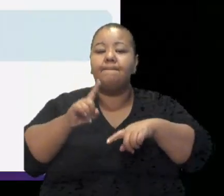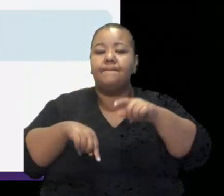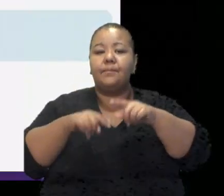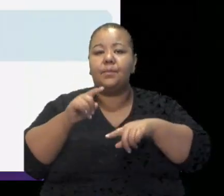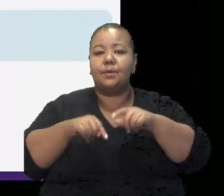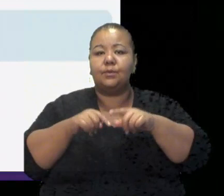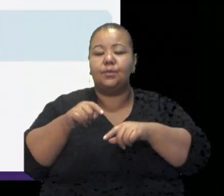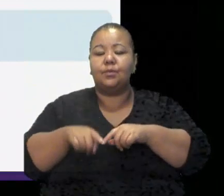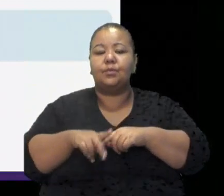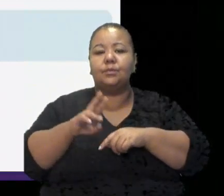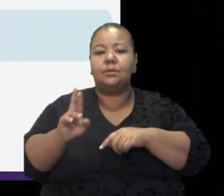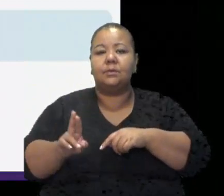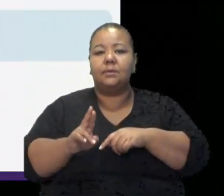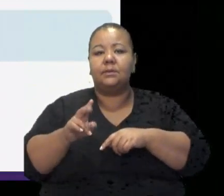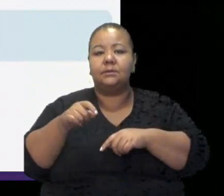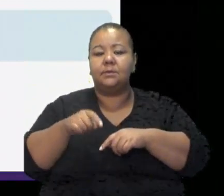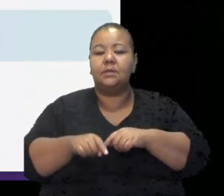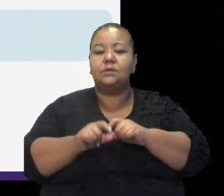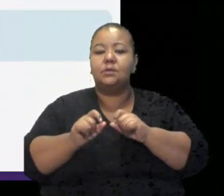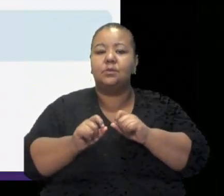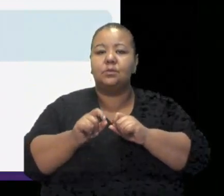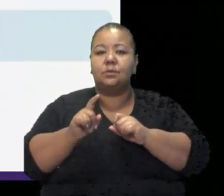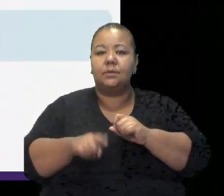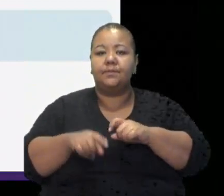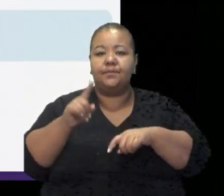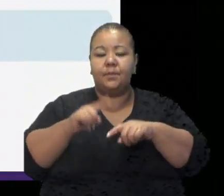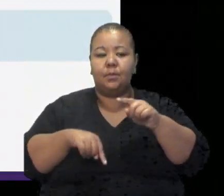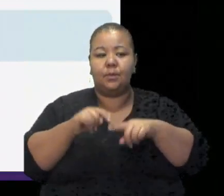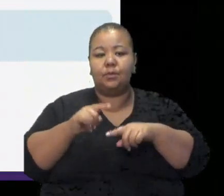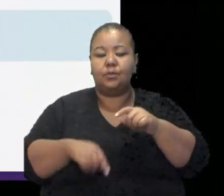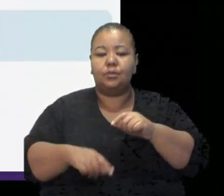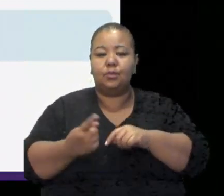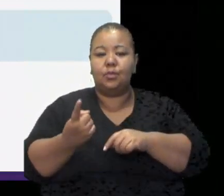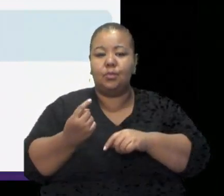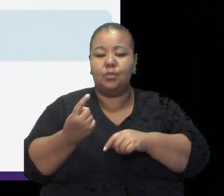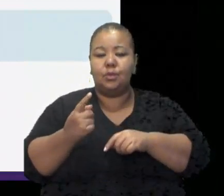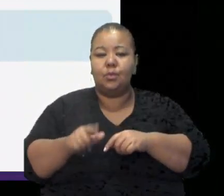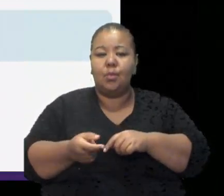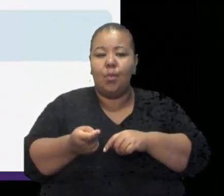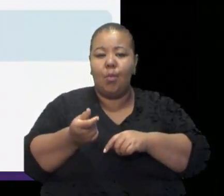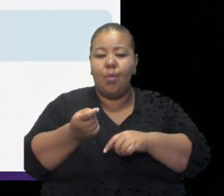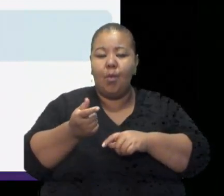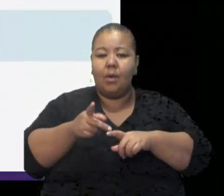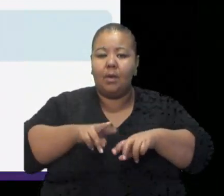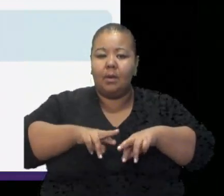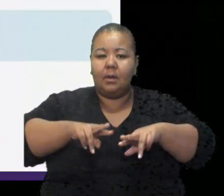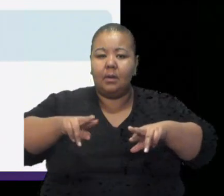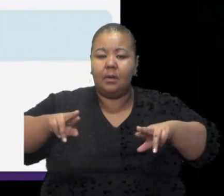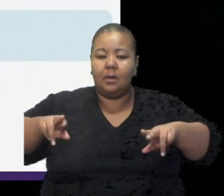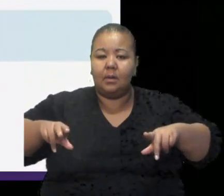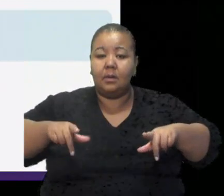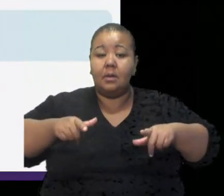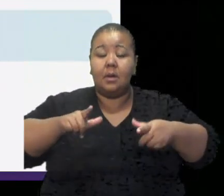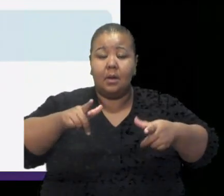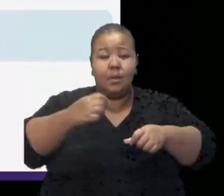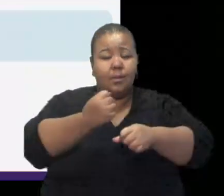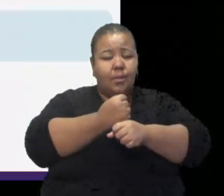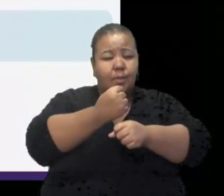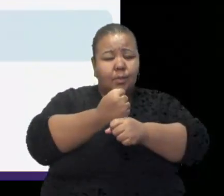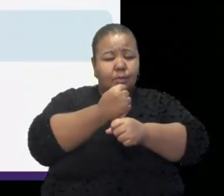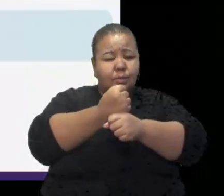A aplicabilidade, né, as usuais são produto único ou de pequena variedade, né, em larga escala,